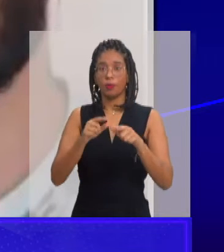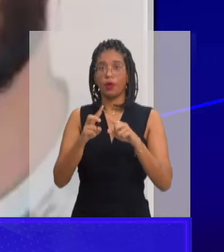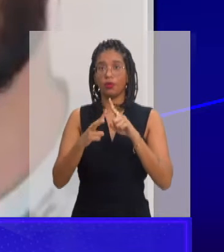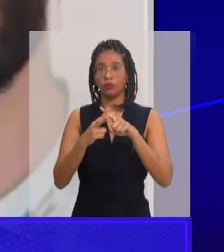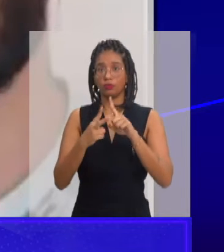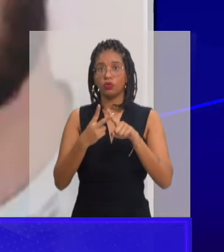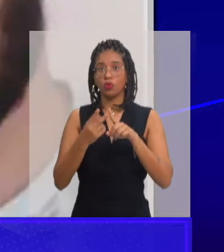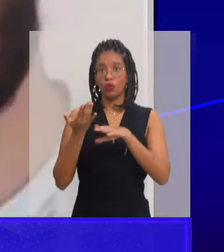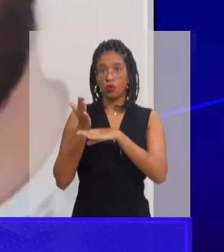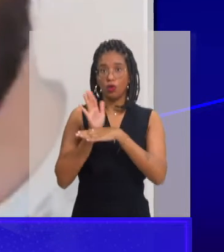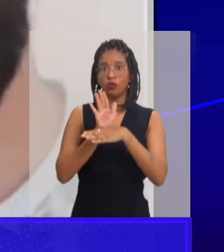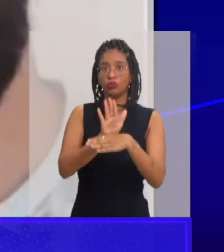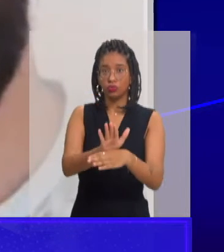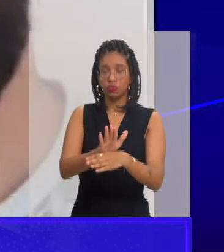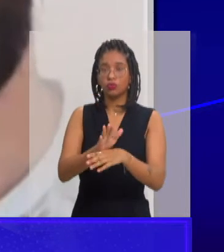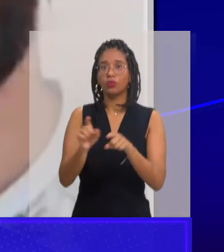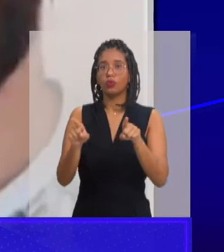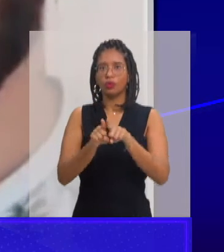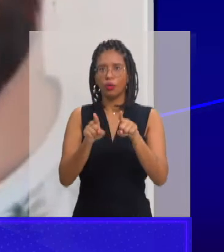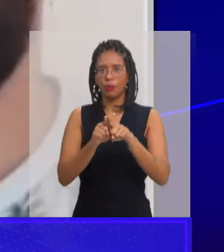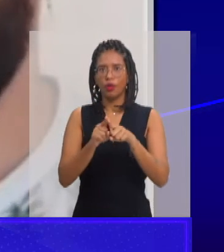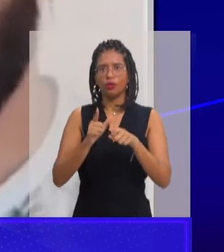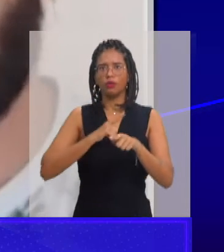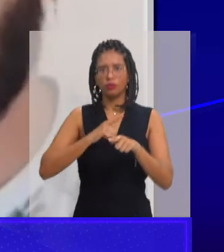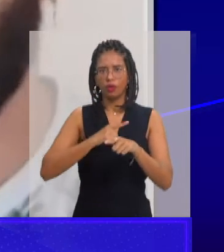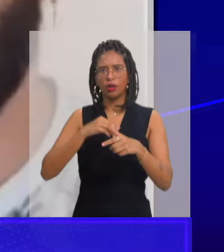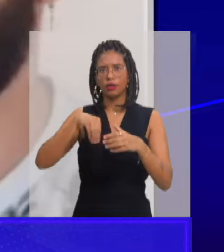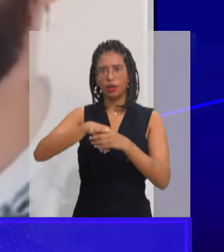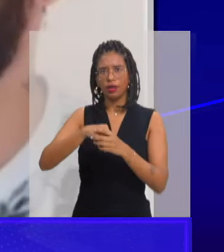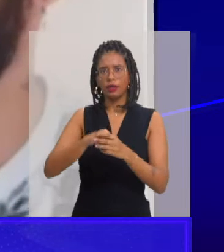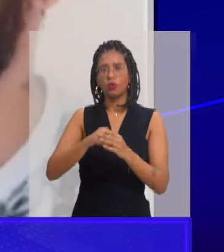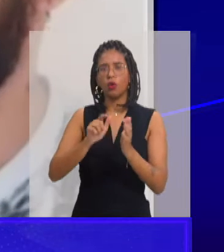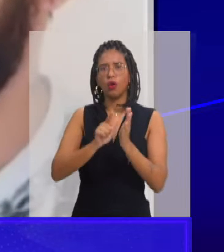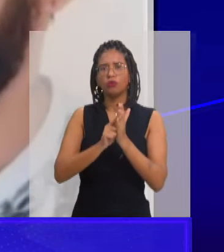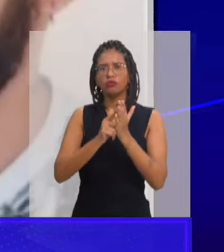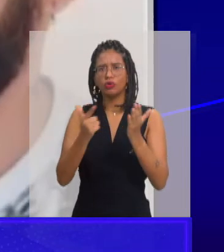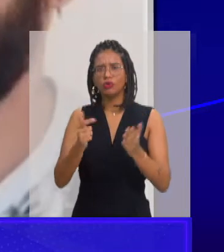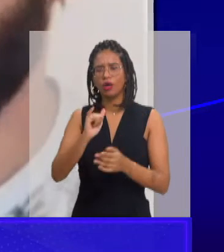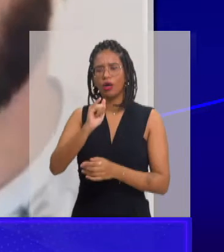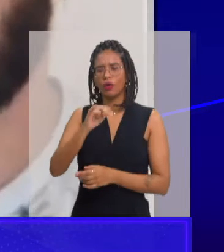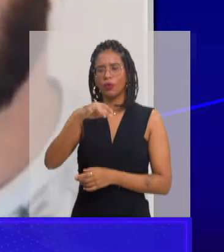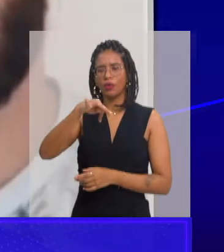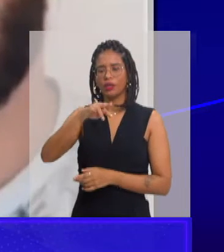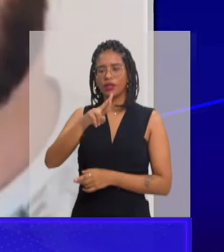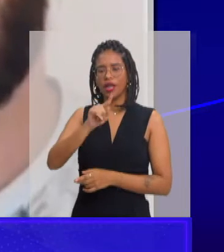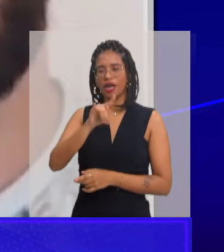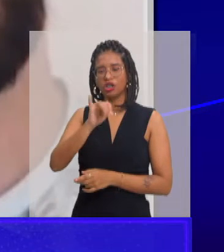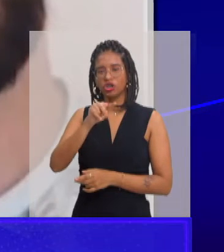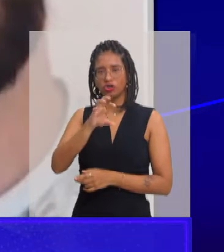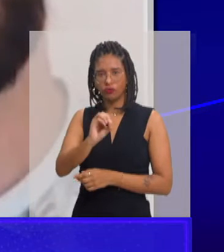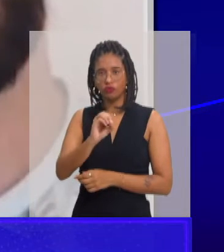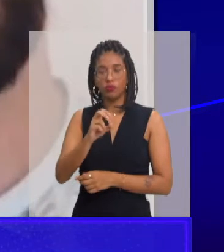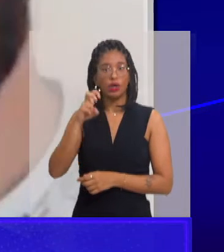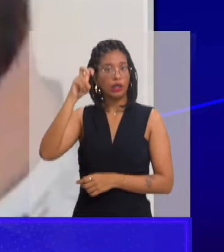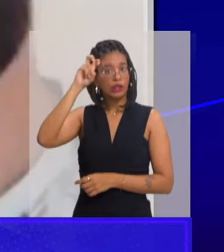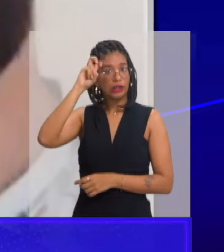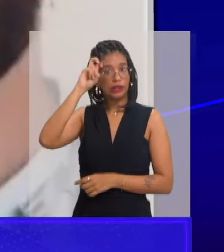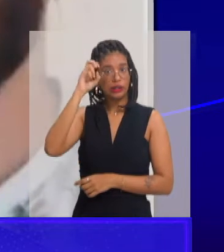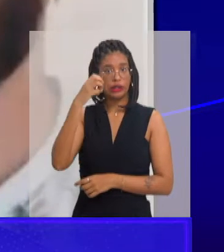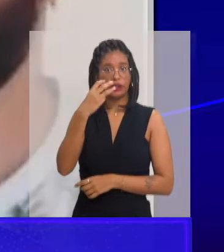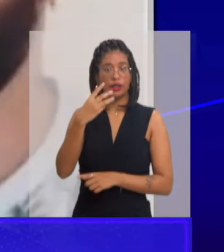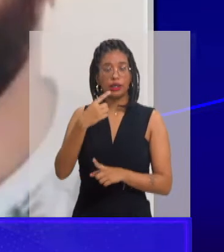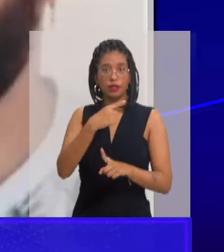na construção do estúdio interativo, que acontece toda quinta-feira à tarde, 3h30, e reprisa no